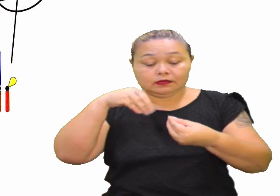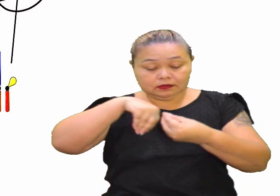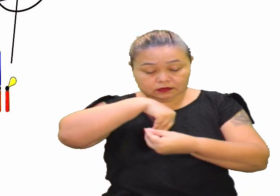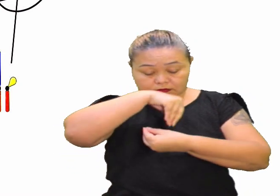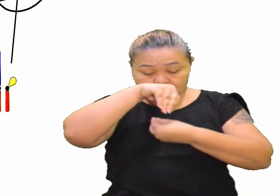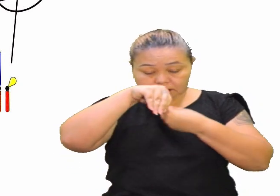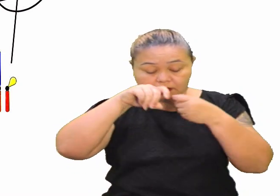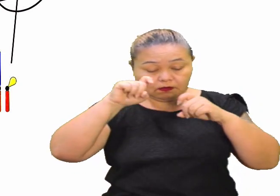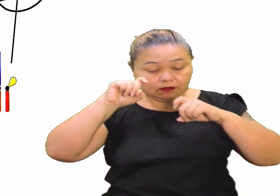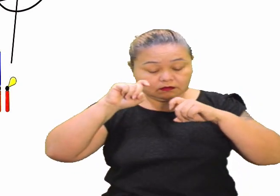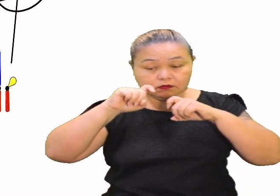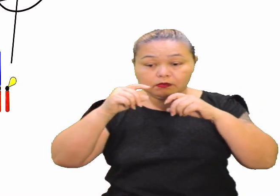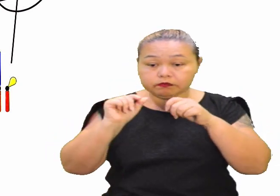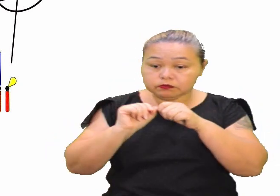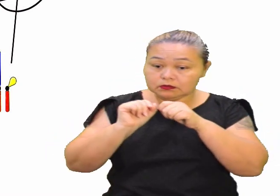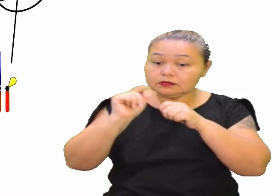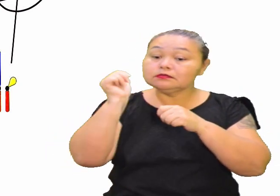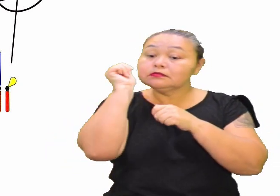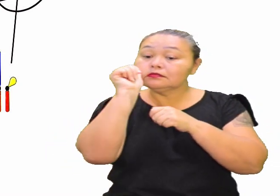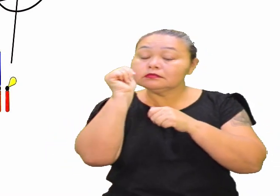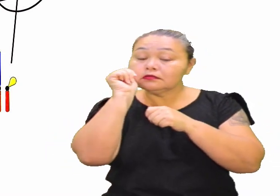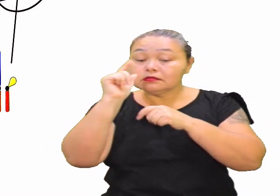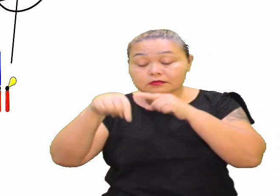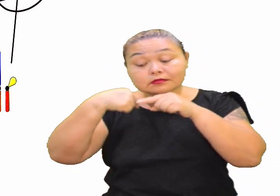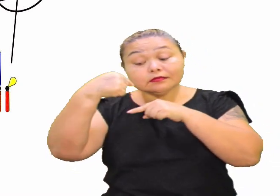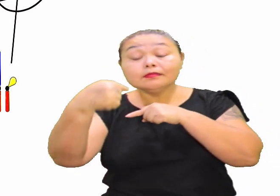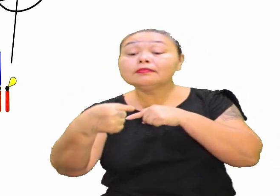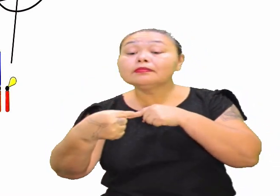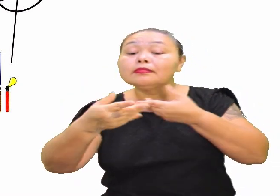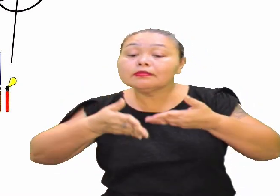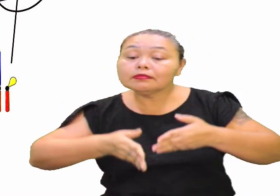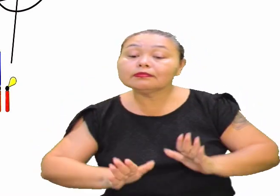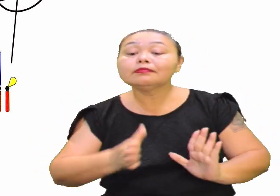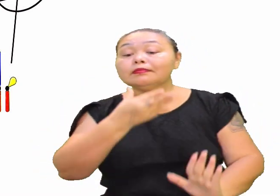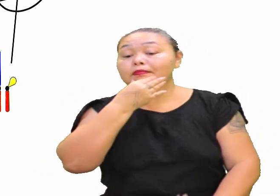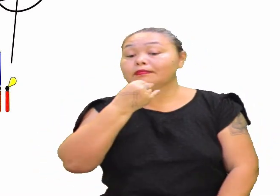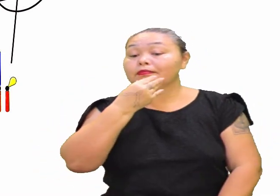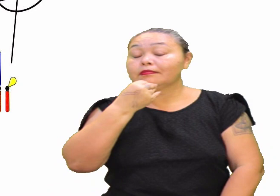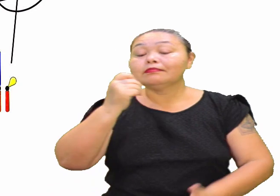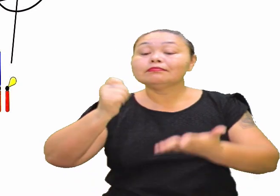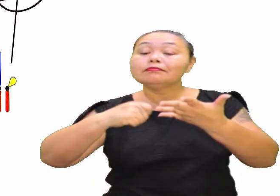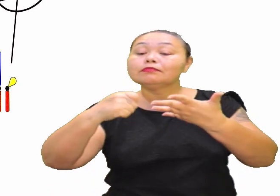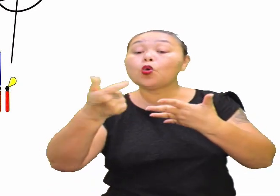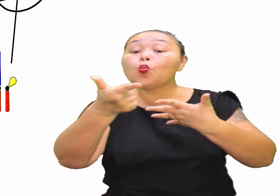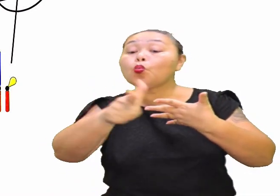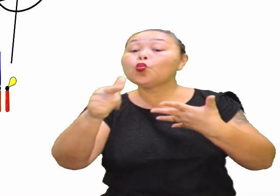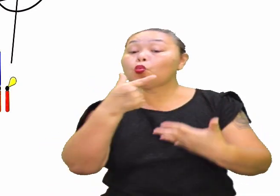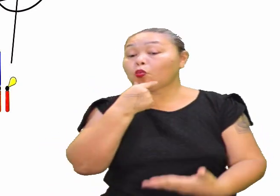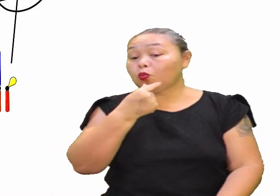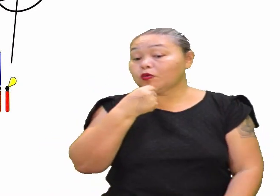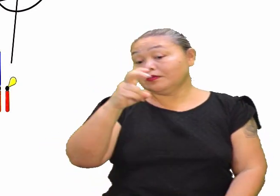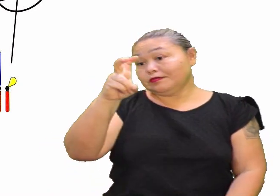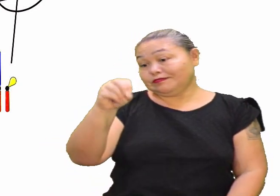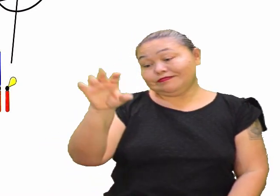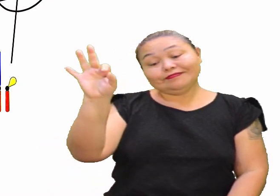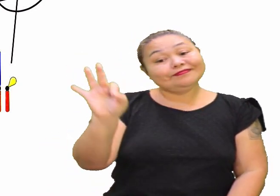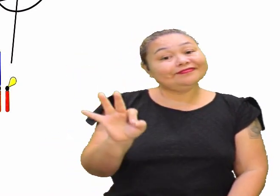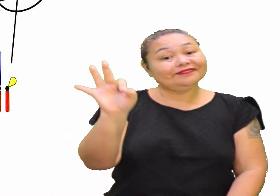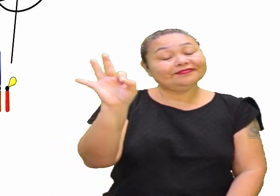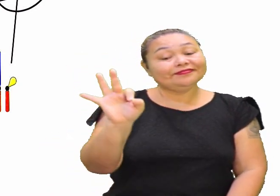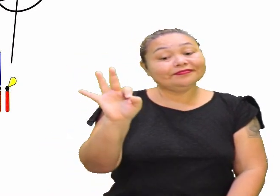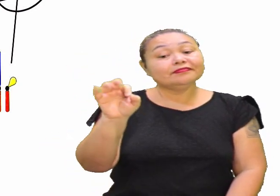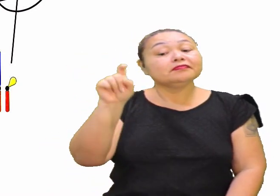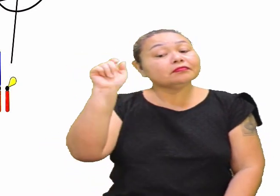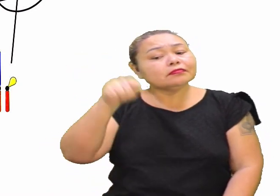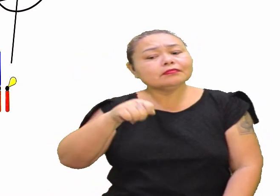é XX e a mulher é XY, o homem pode ter aí,